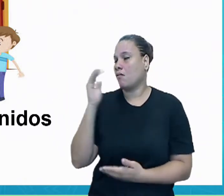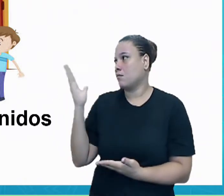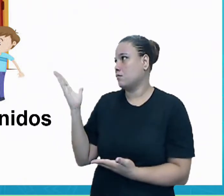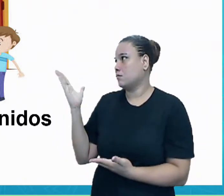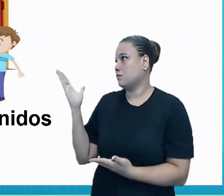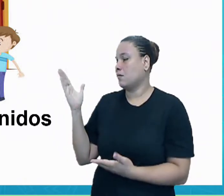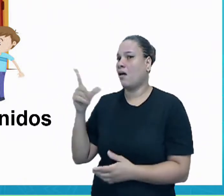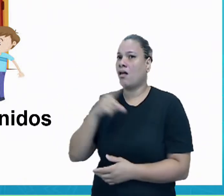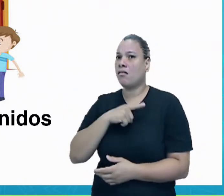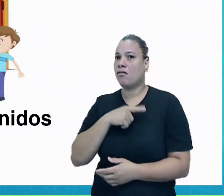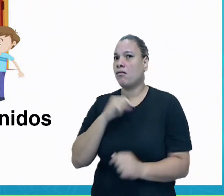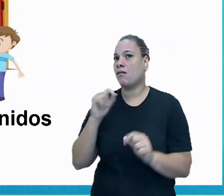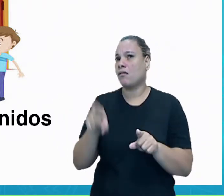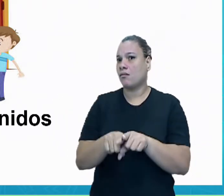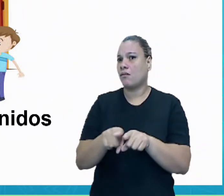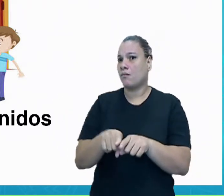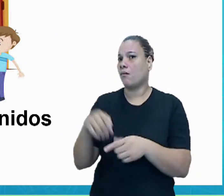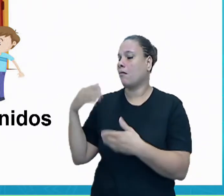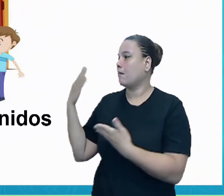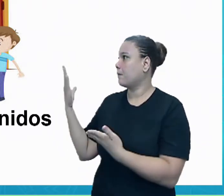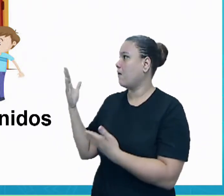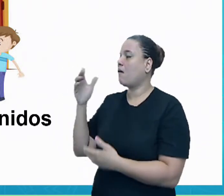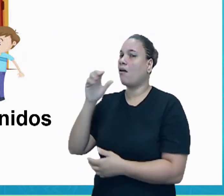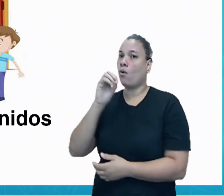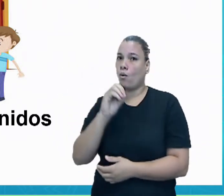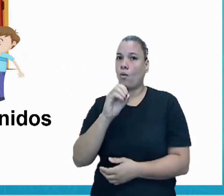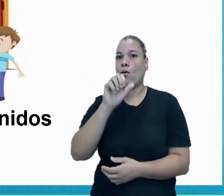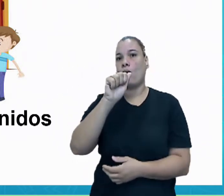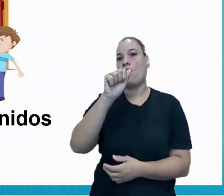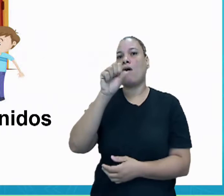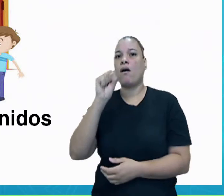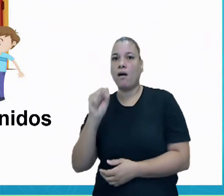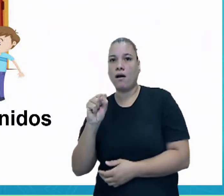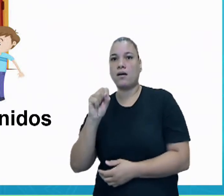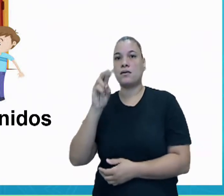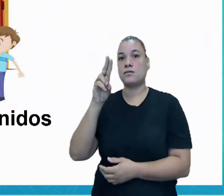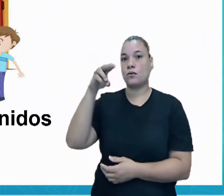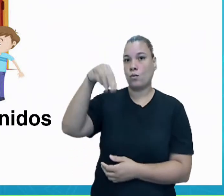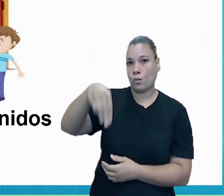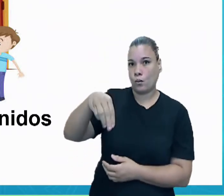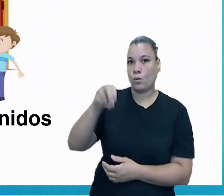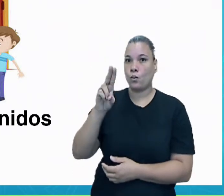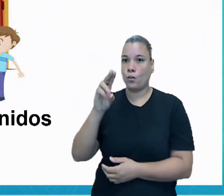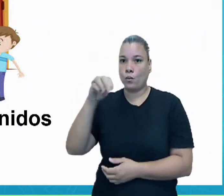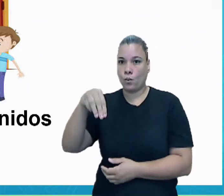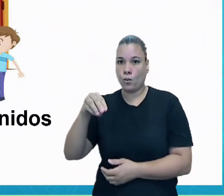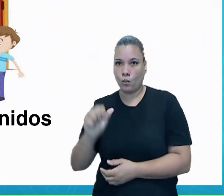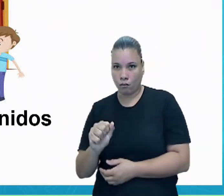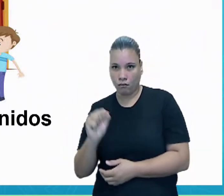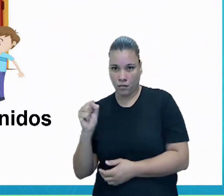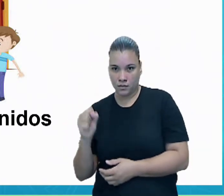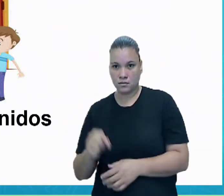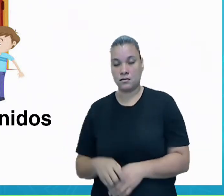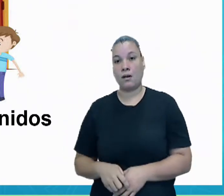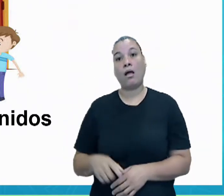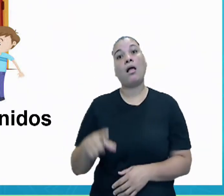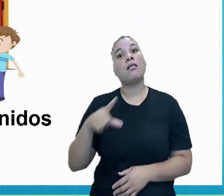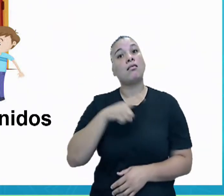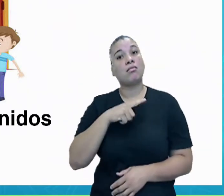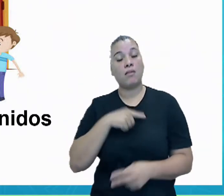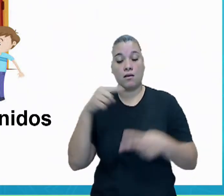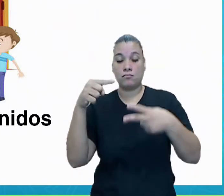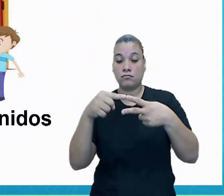as, uns e uma. Os artigos, eles são classificados em só dois tipos, definidos